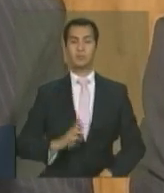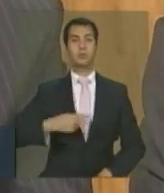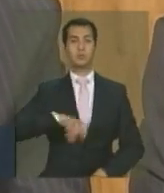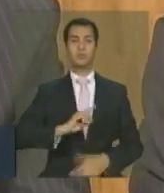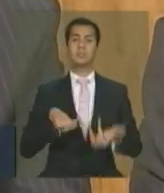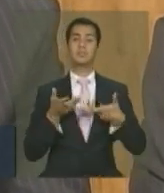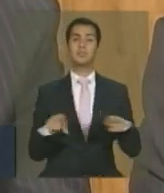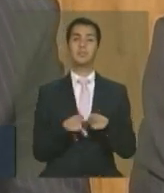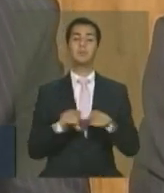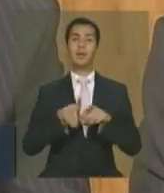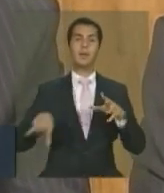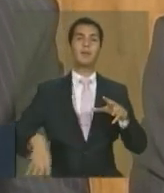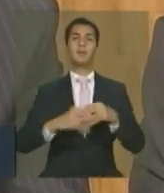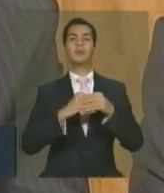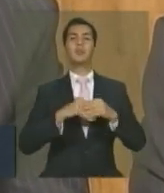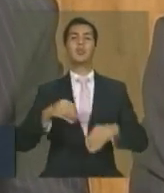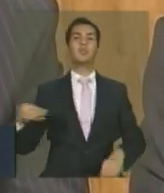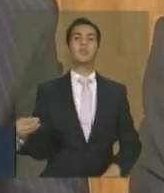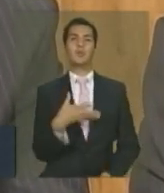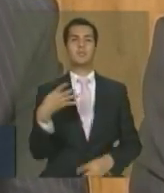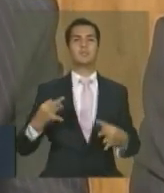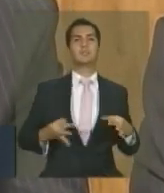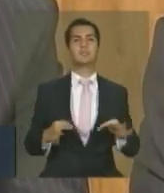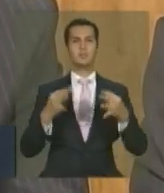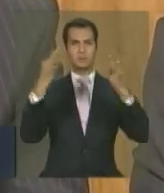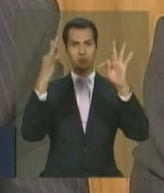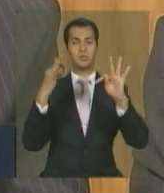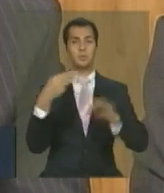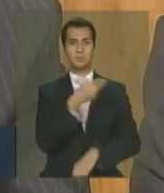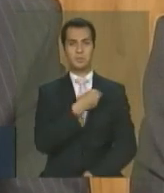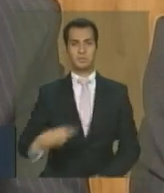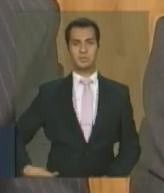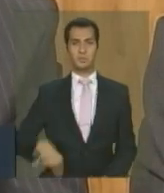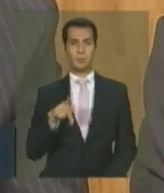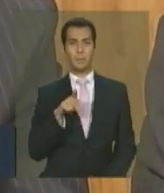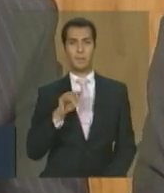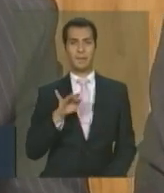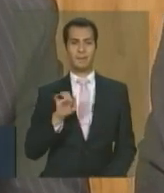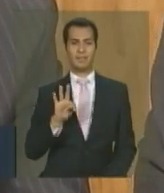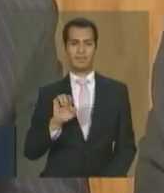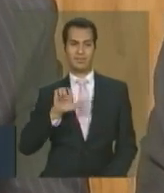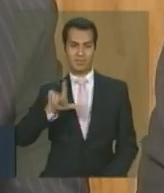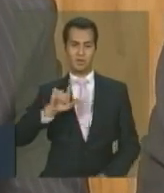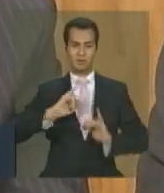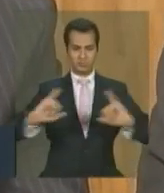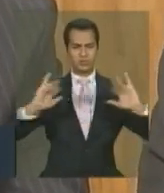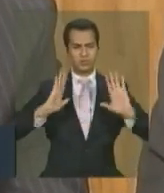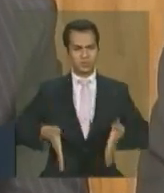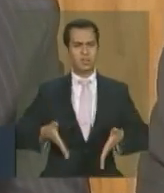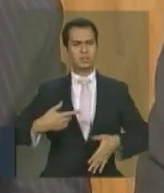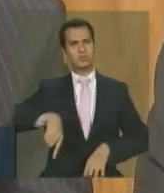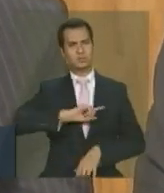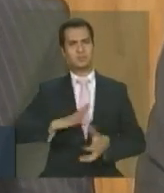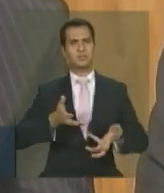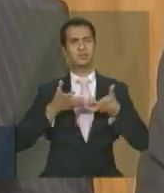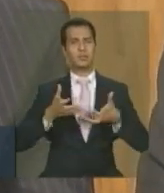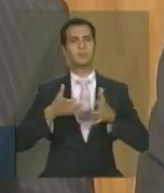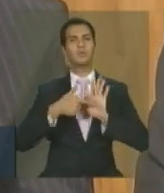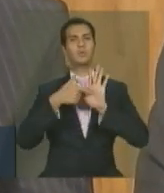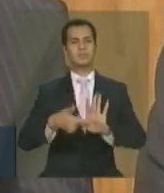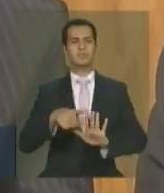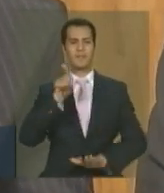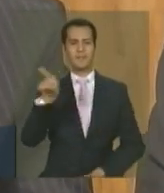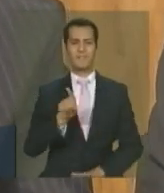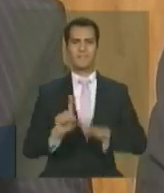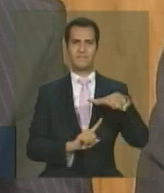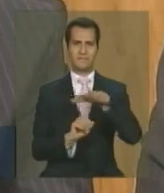novas tecnologias, como foi mencionado pelo ministro Pimentel e Mercadante. Nós vamos mostrar na FENATRAN, que é a